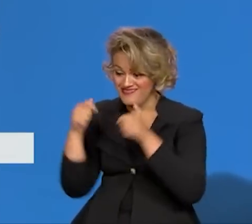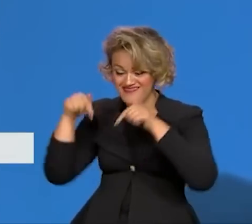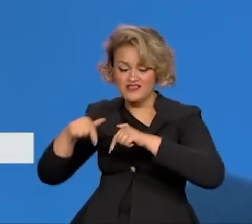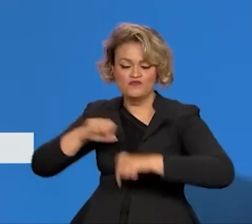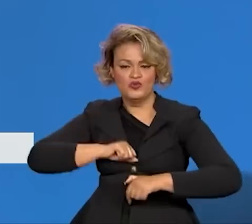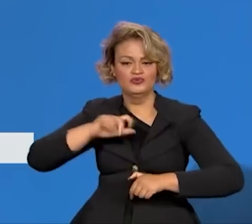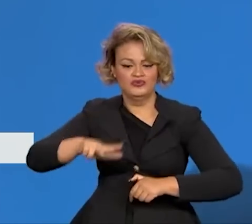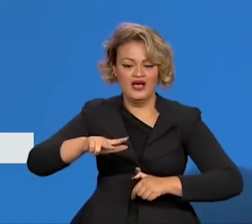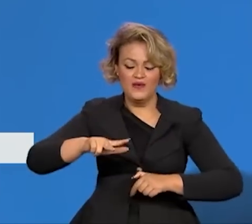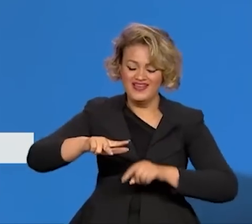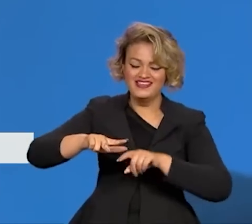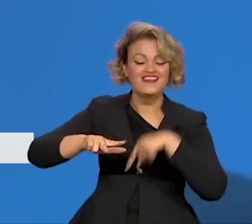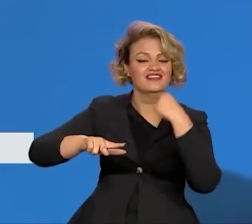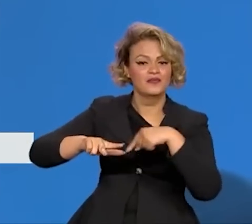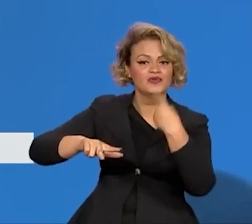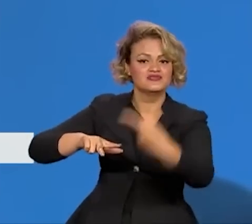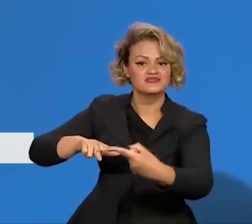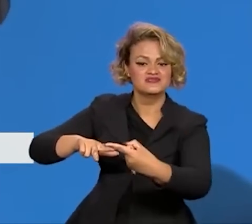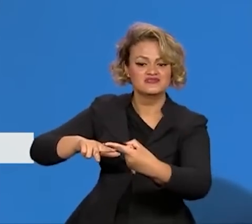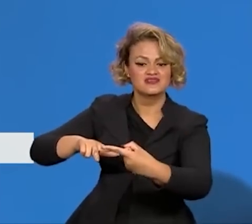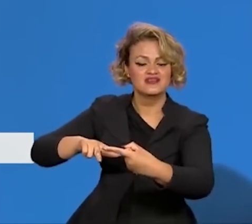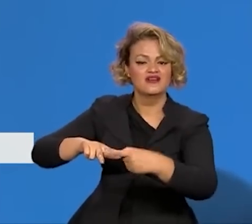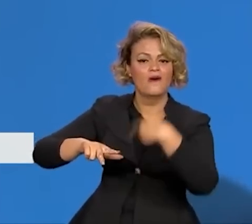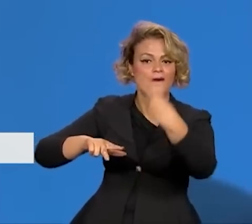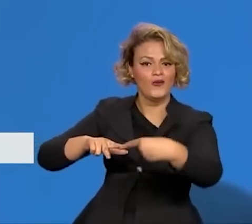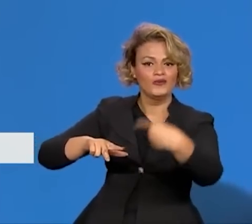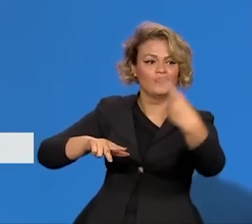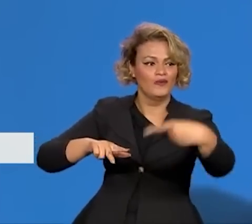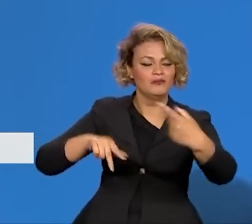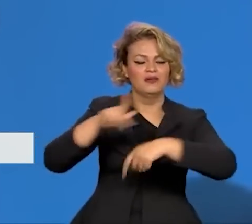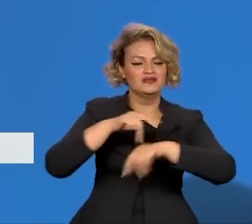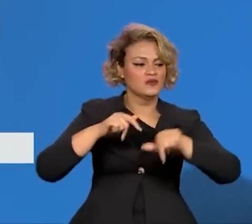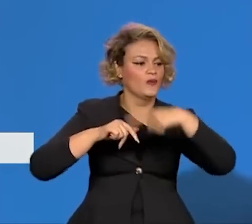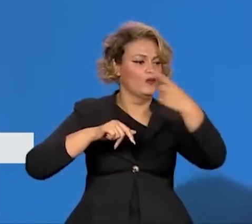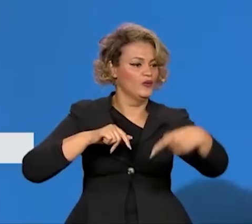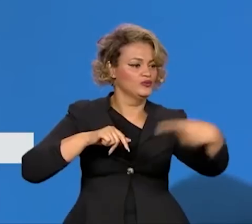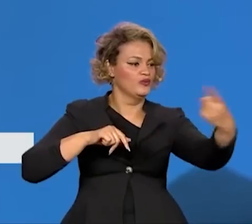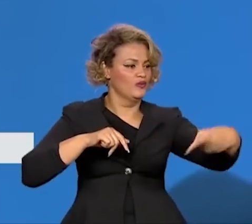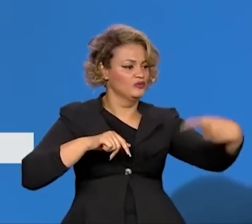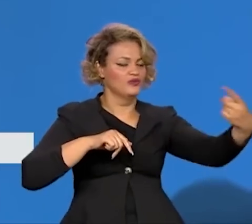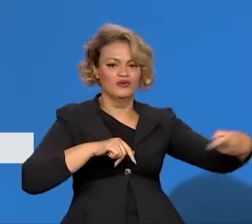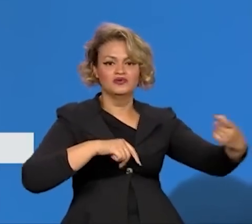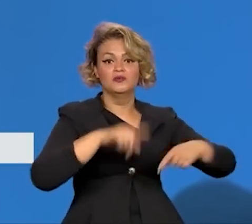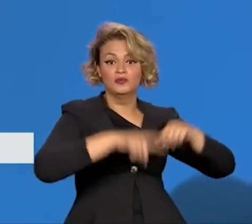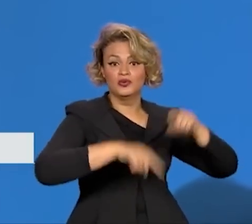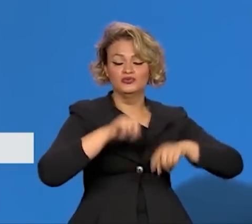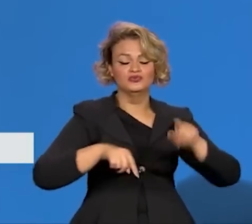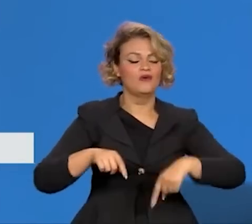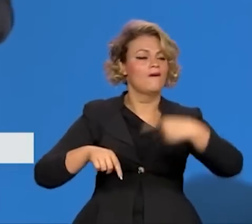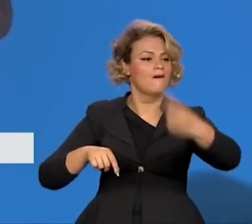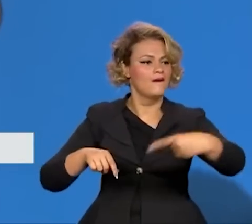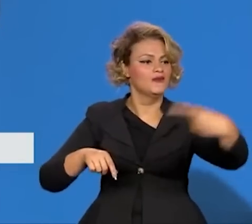Portugal e daqui de Portugal se produzir os produtos juntos e de Portugal se exportar esse produto para outros